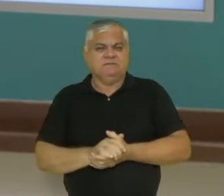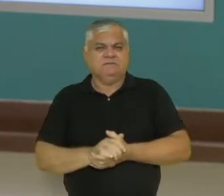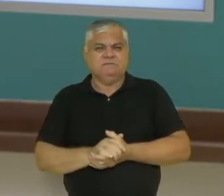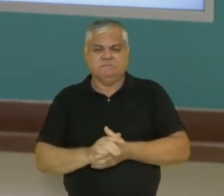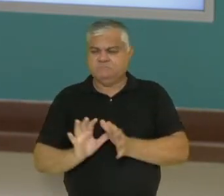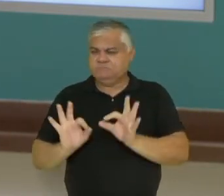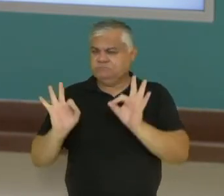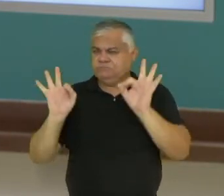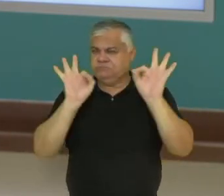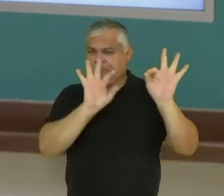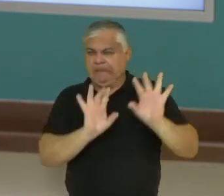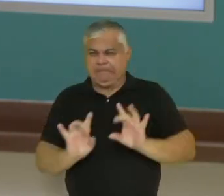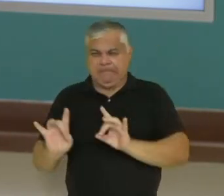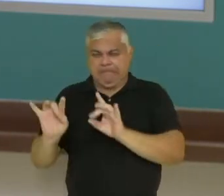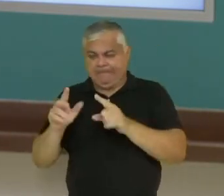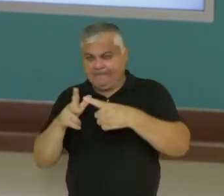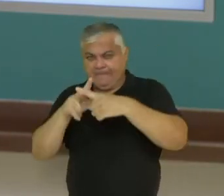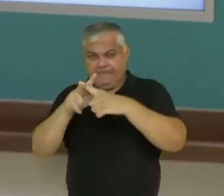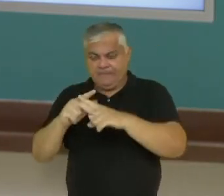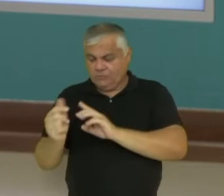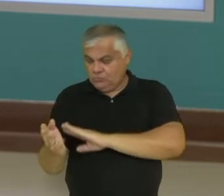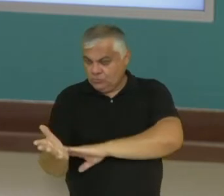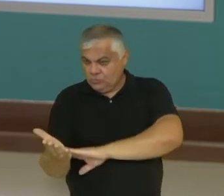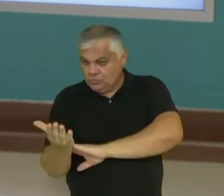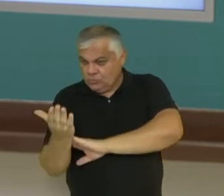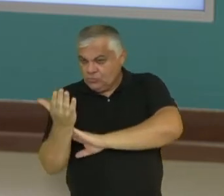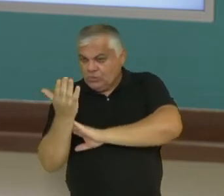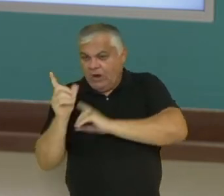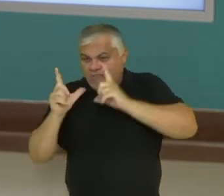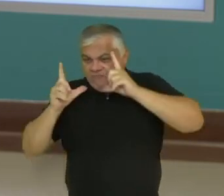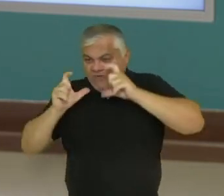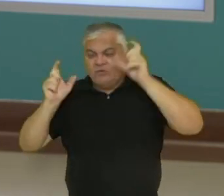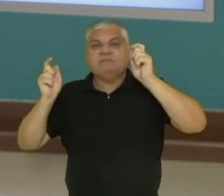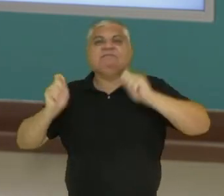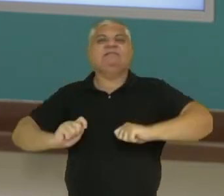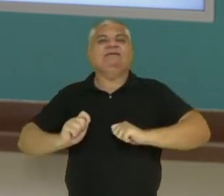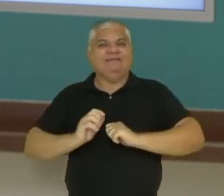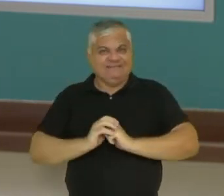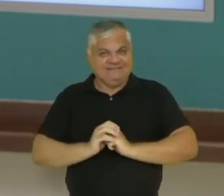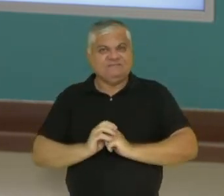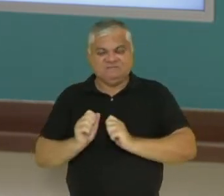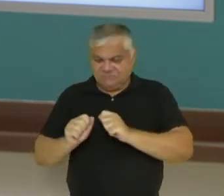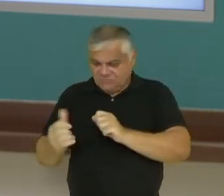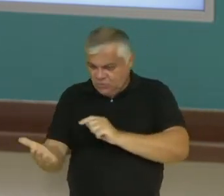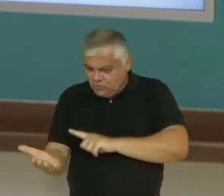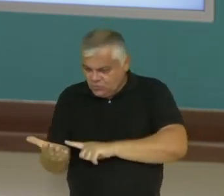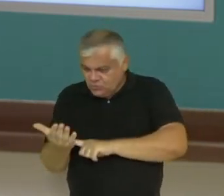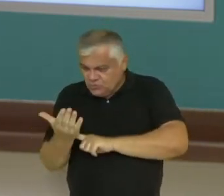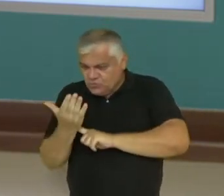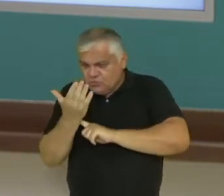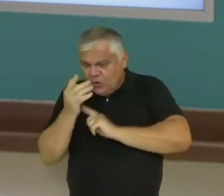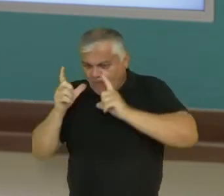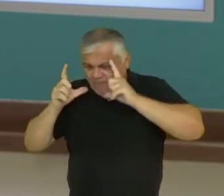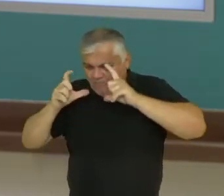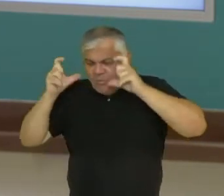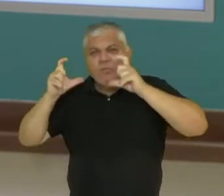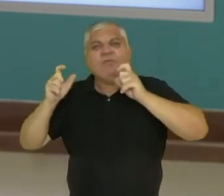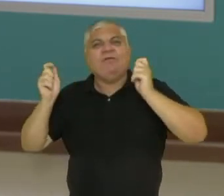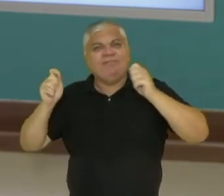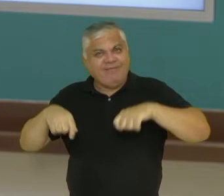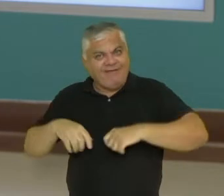aprimorado, que dá ainda a capacidade de fazer uma foto linda, né? Ampliada. Sim, é possível. As imagens que a gente vê